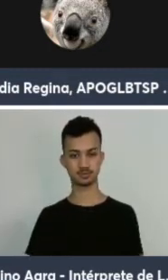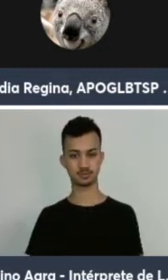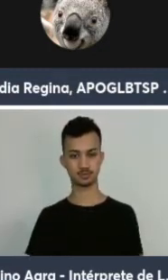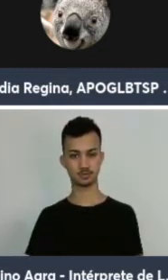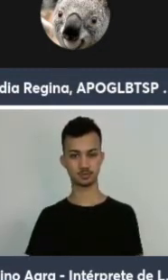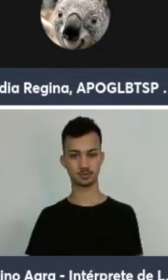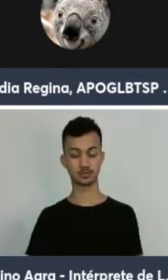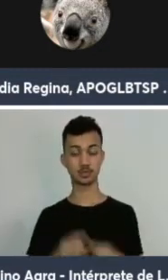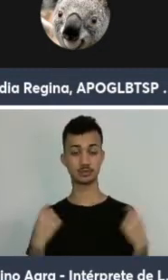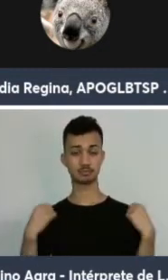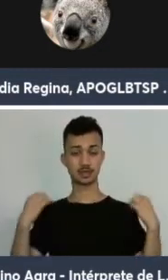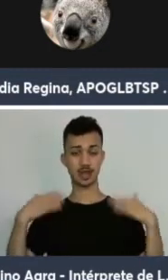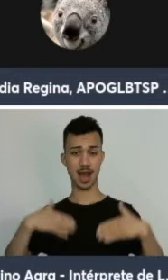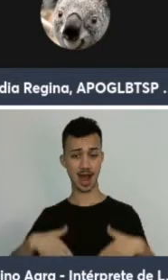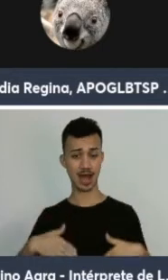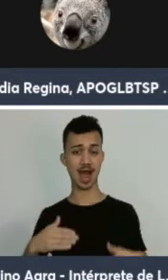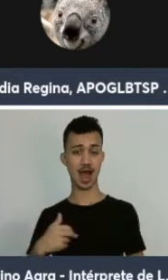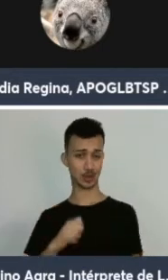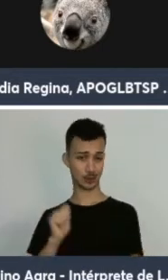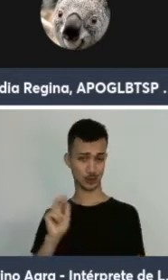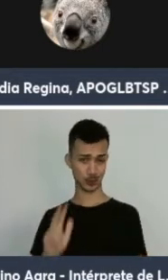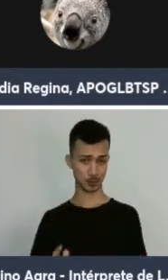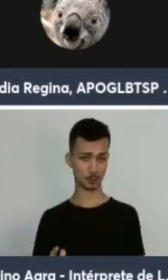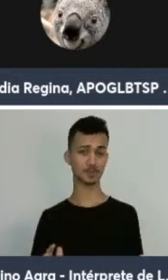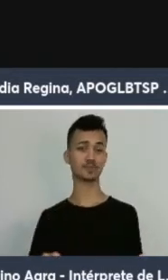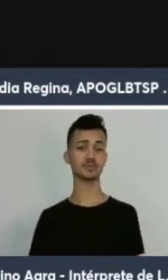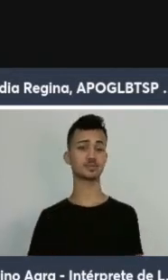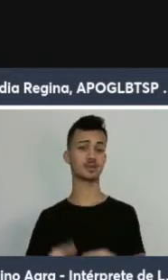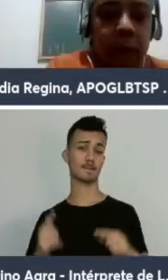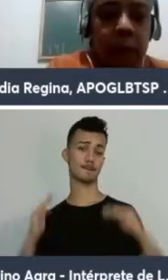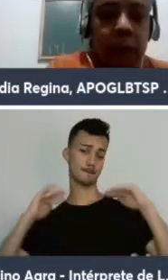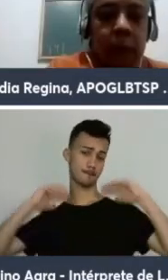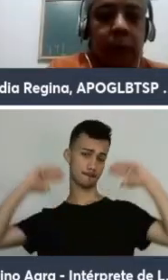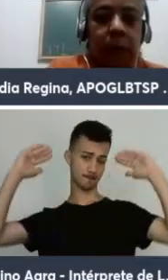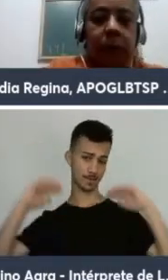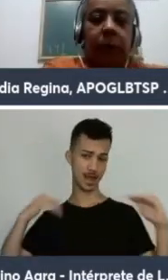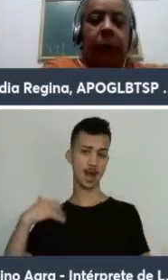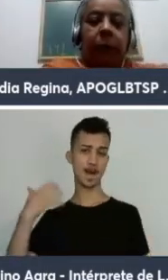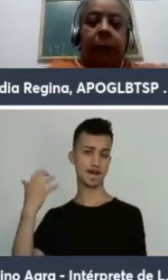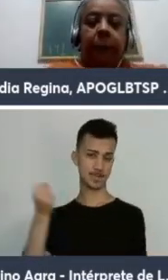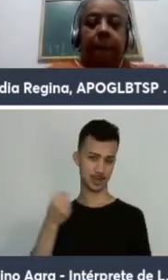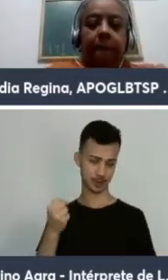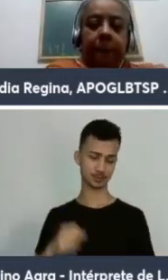azul, e tenho atrás de mim um fundo branca.